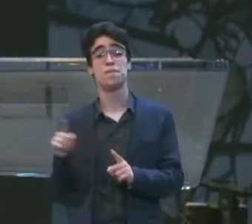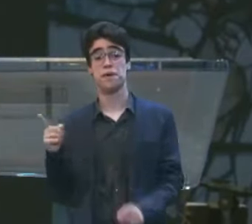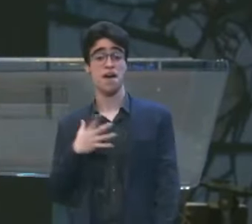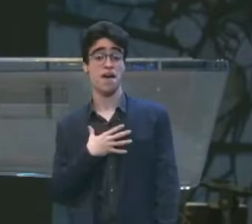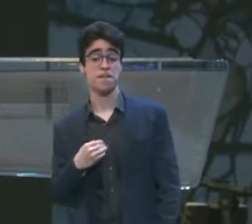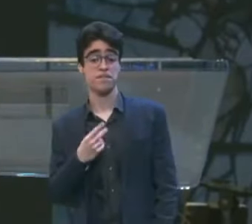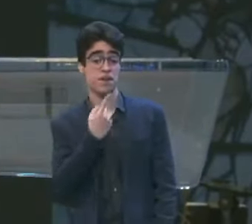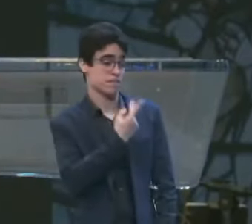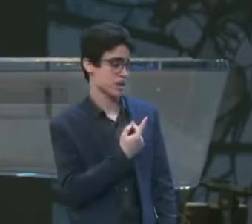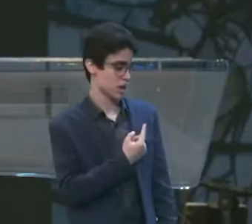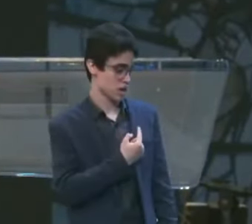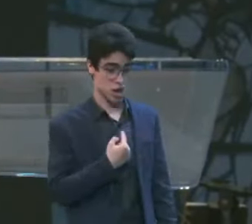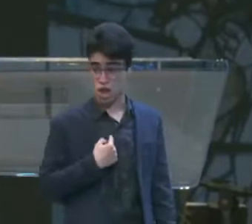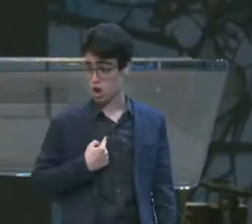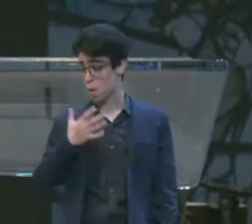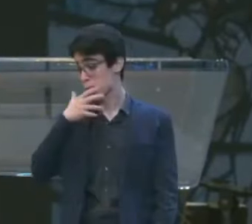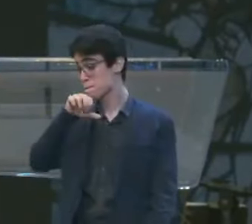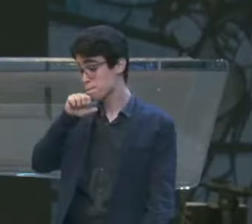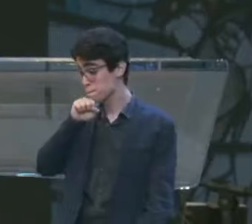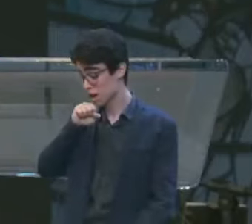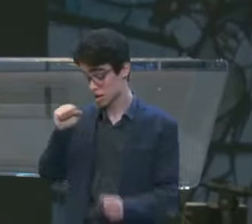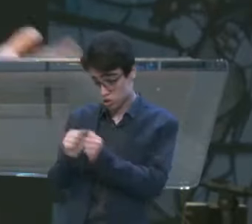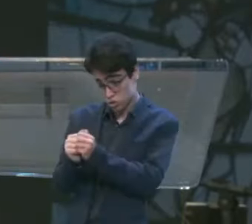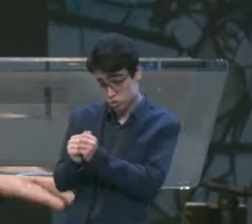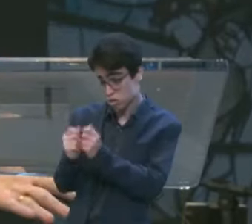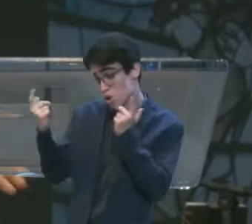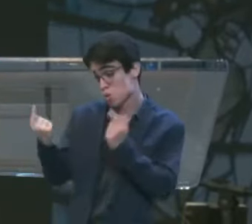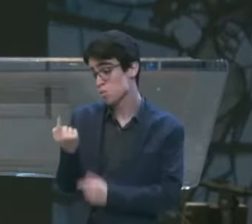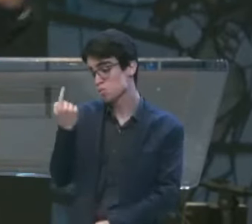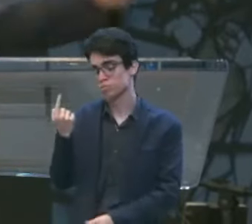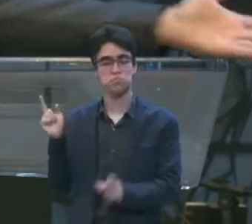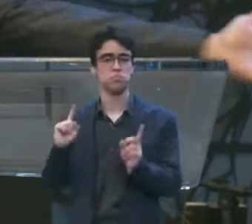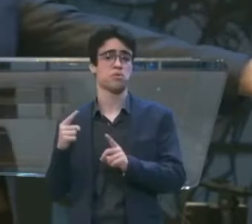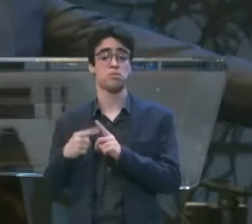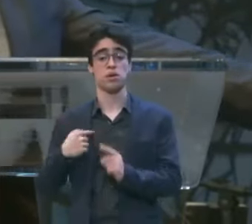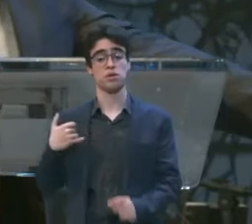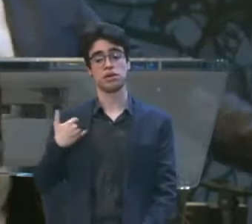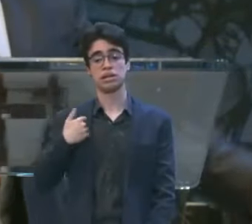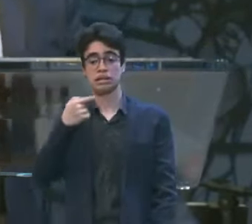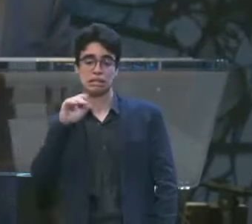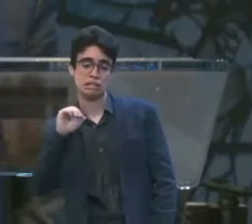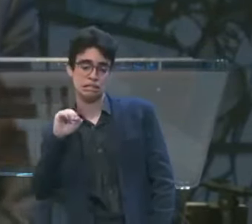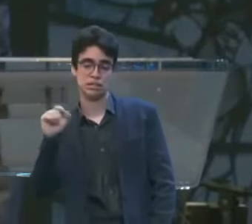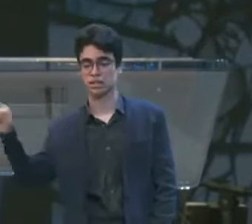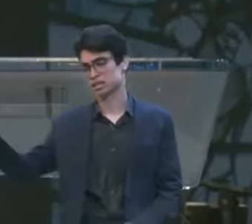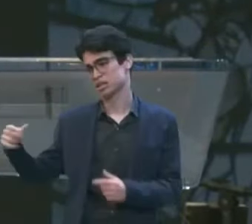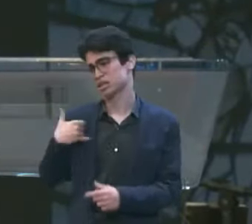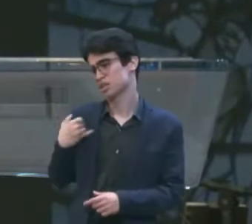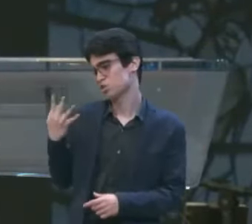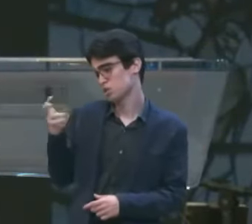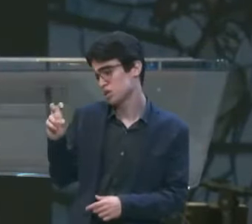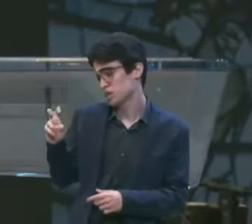dizer: eu e meu pai somos um. Não pode. Porque eu tenho 70 anos, ele tem uns 45.